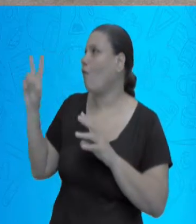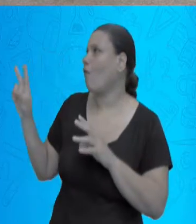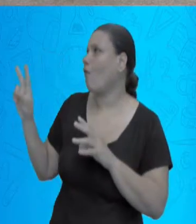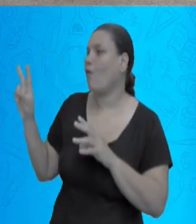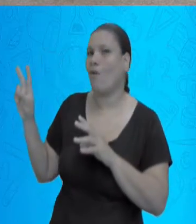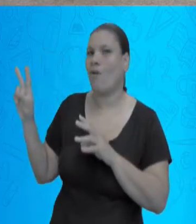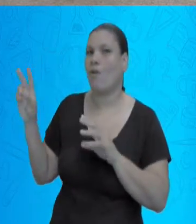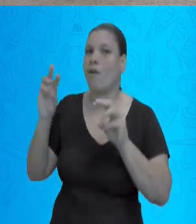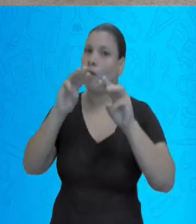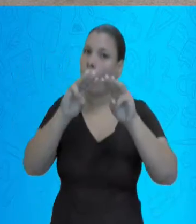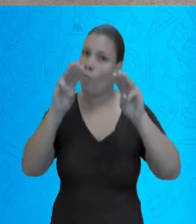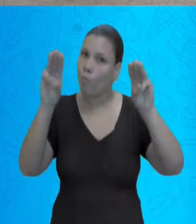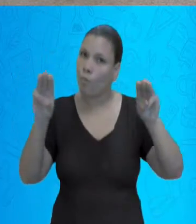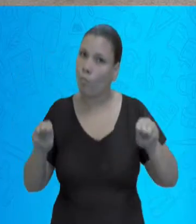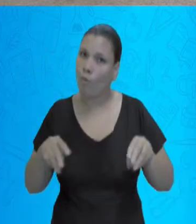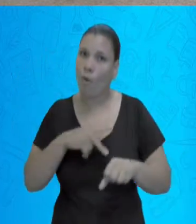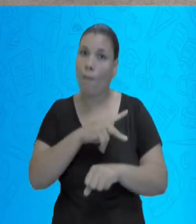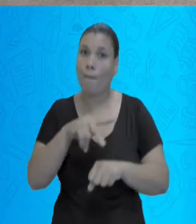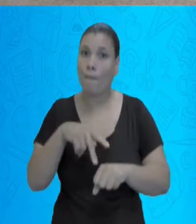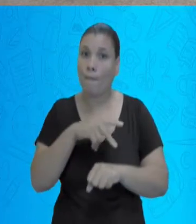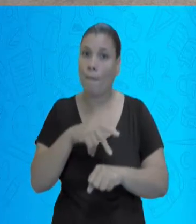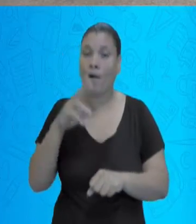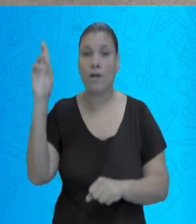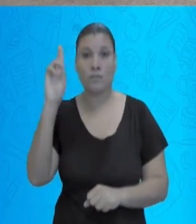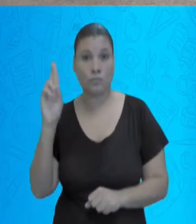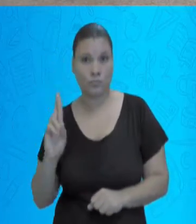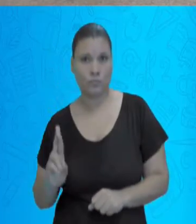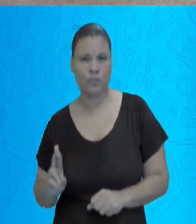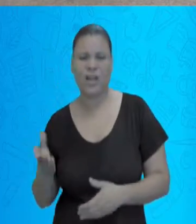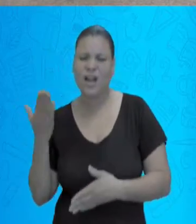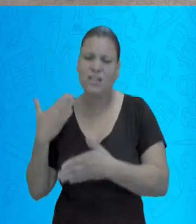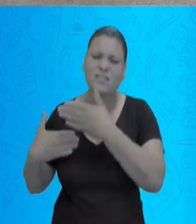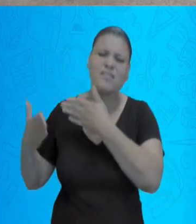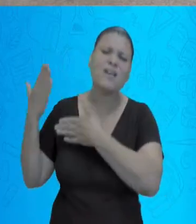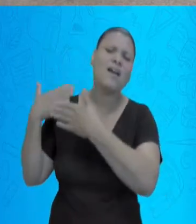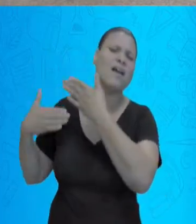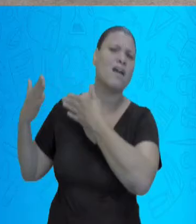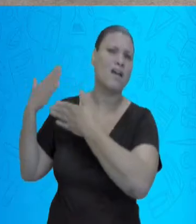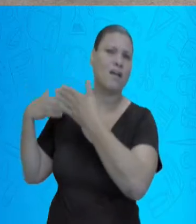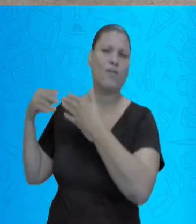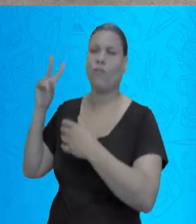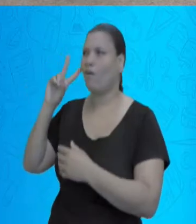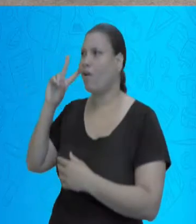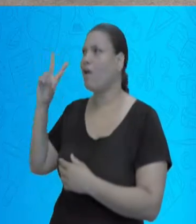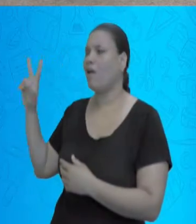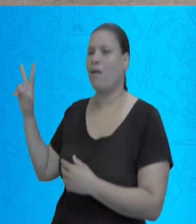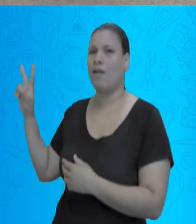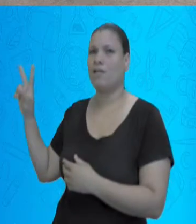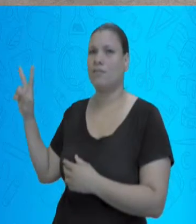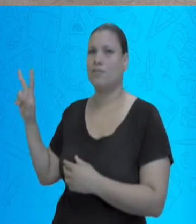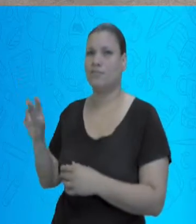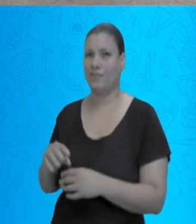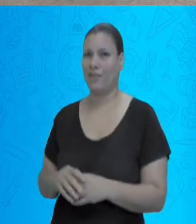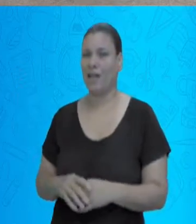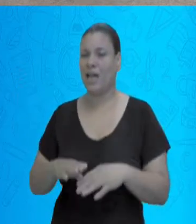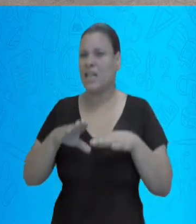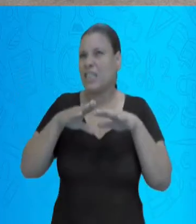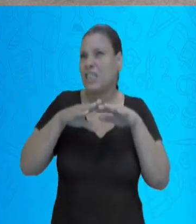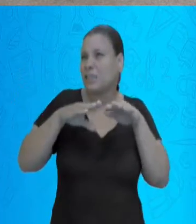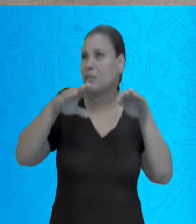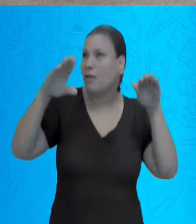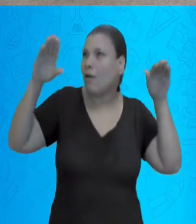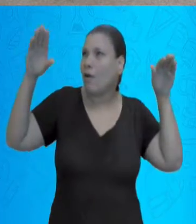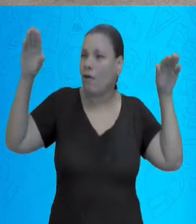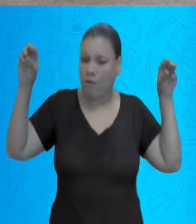de um museu da Rússia, que também é bem antigo. Olha só a construção. Eram museus enormes,